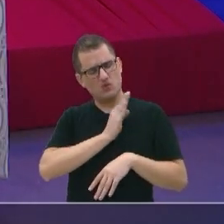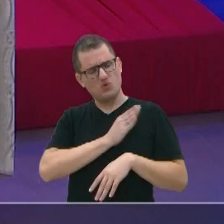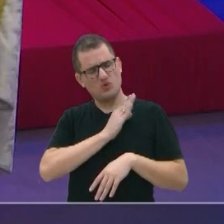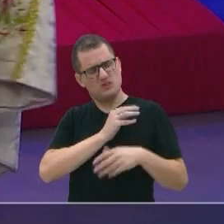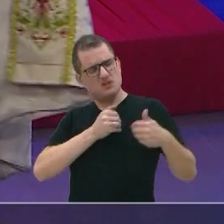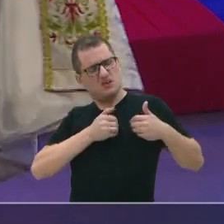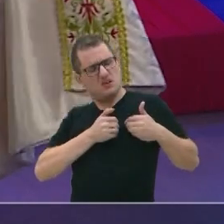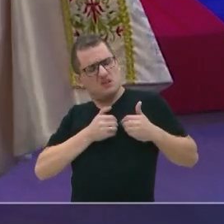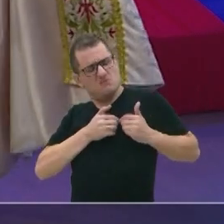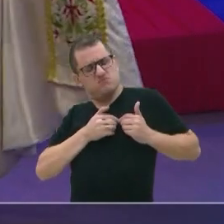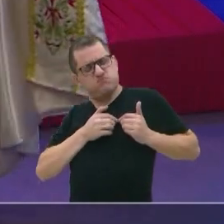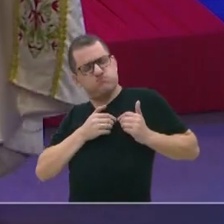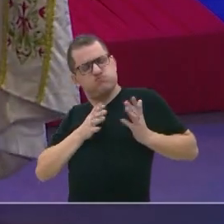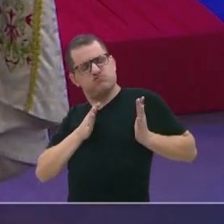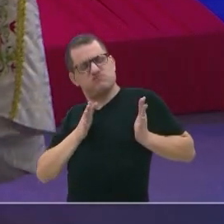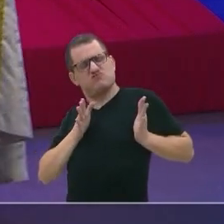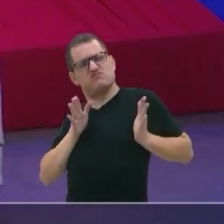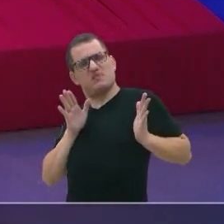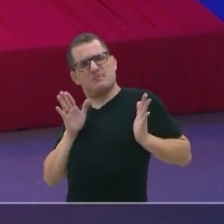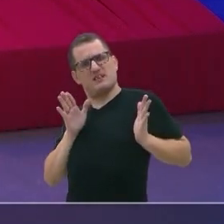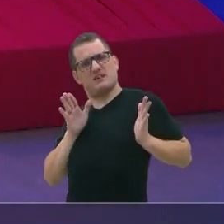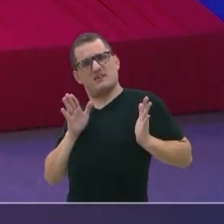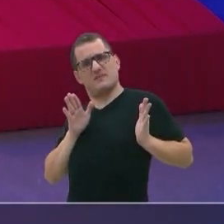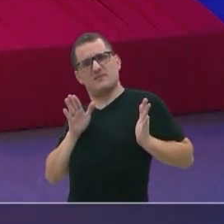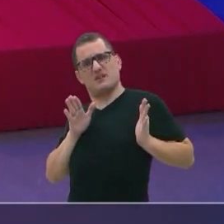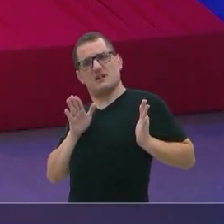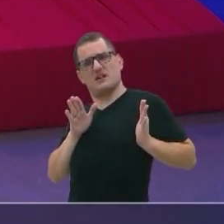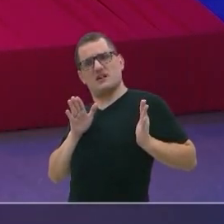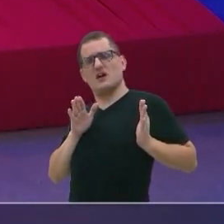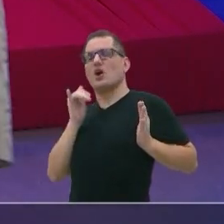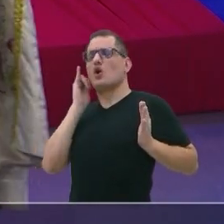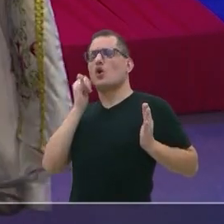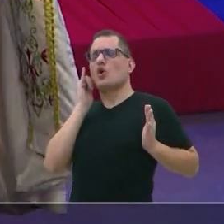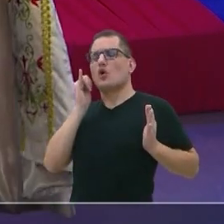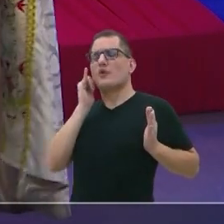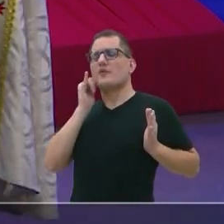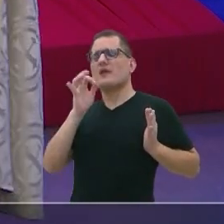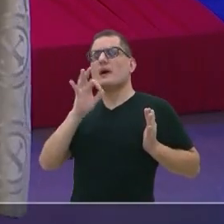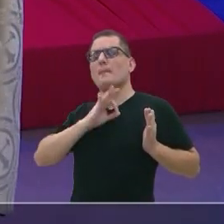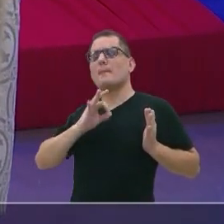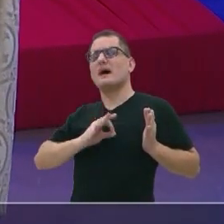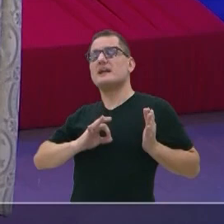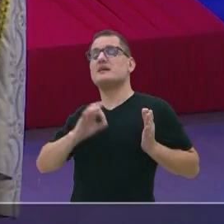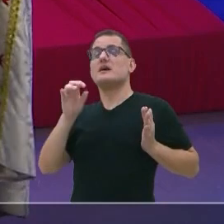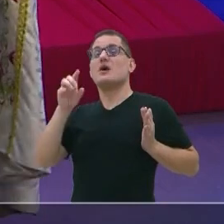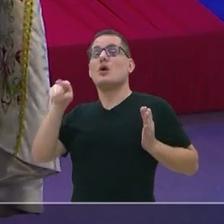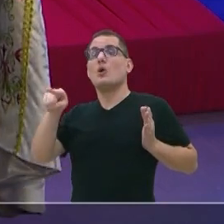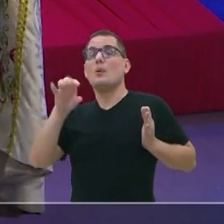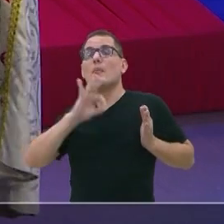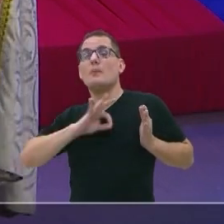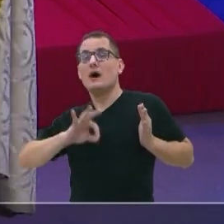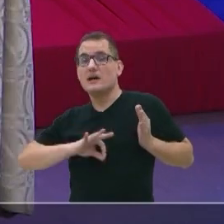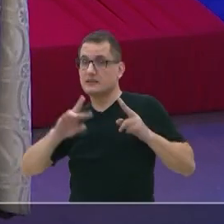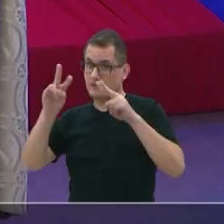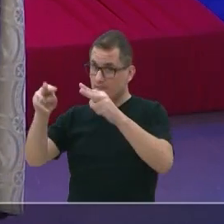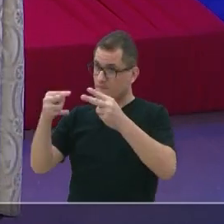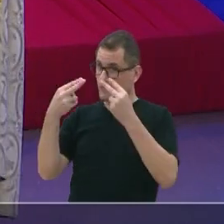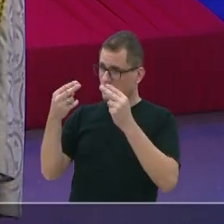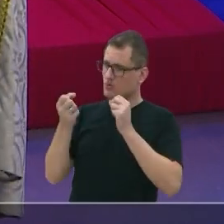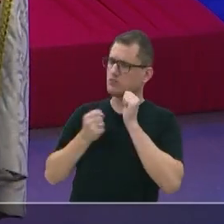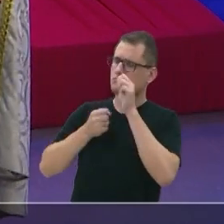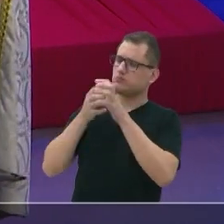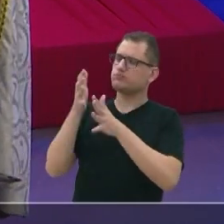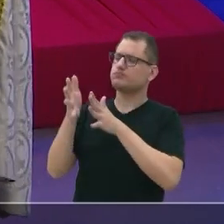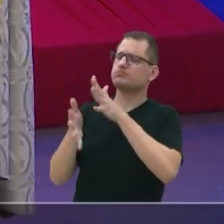da nossa própria vida para o padre ali que está ouvindo de forma